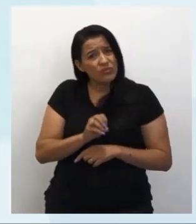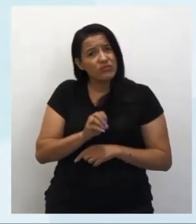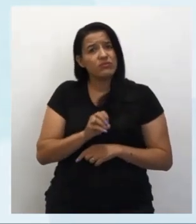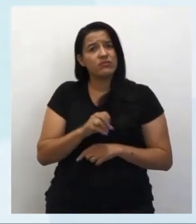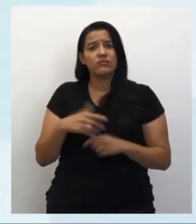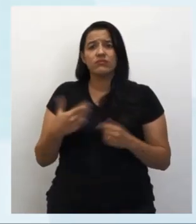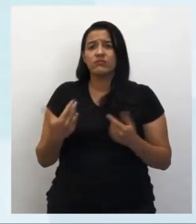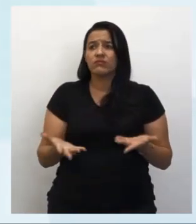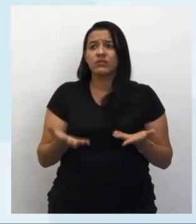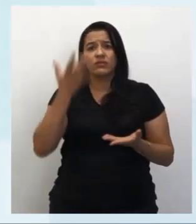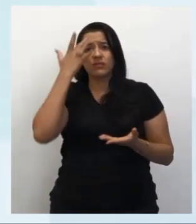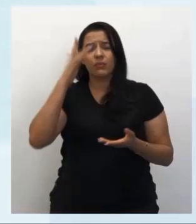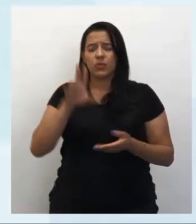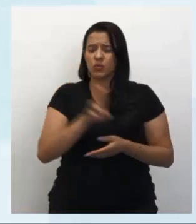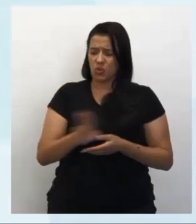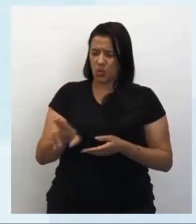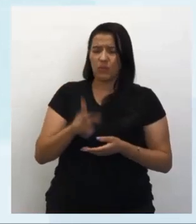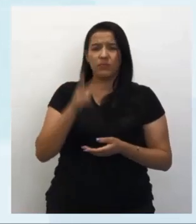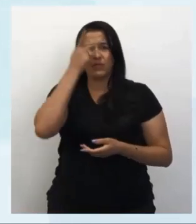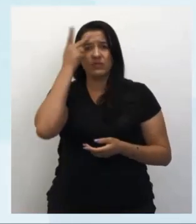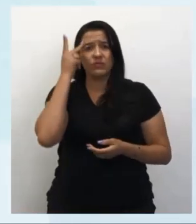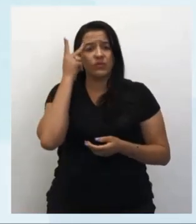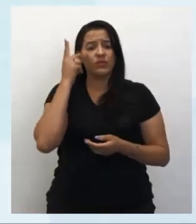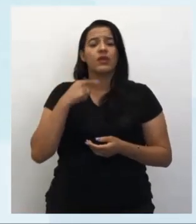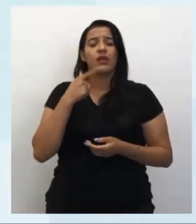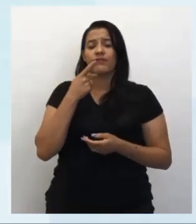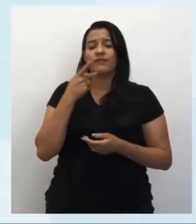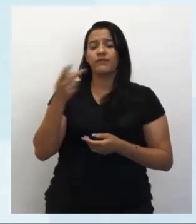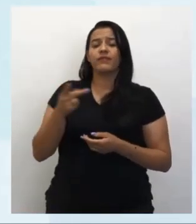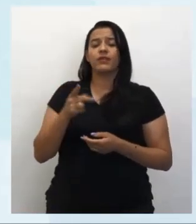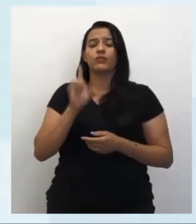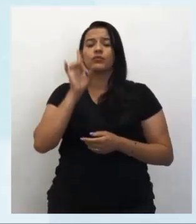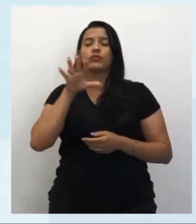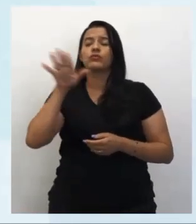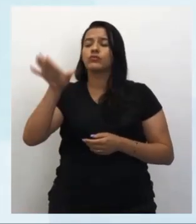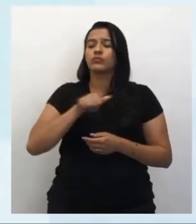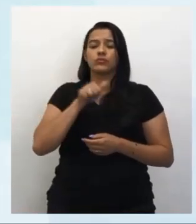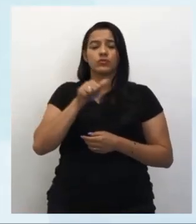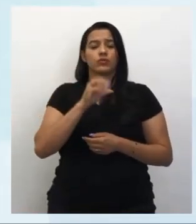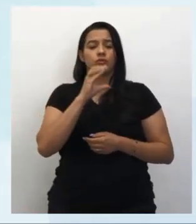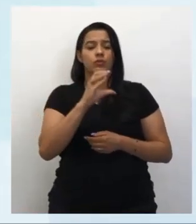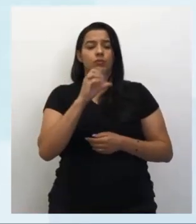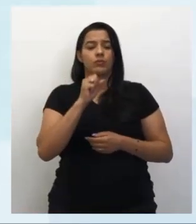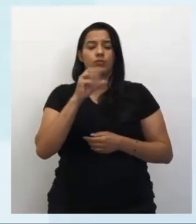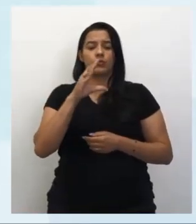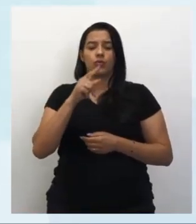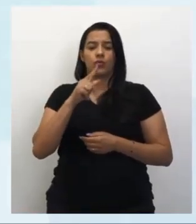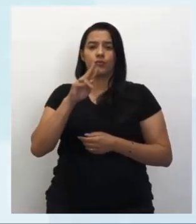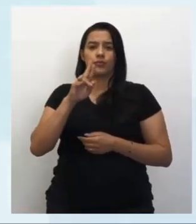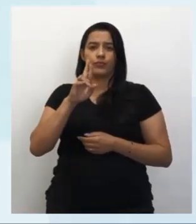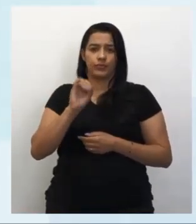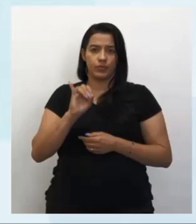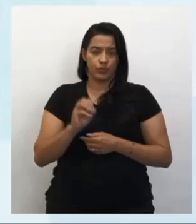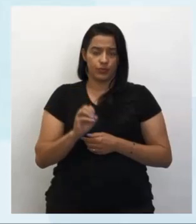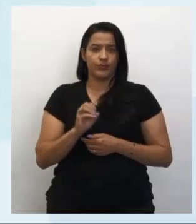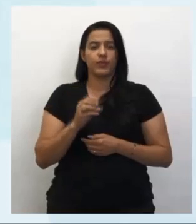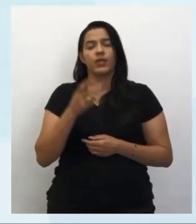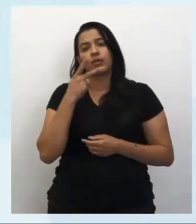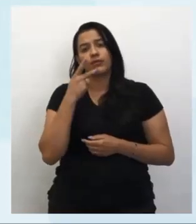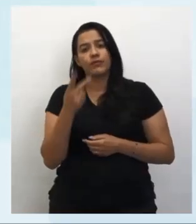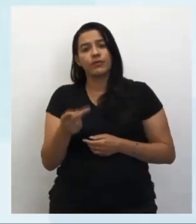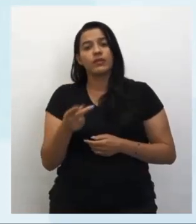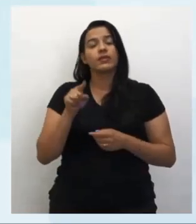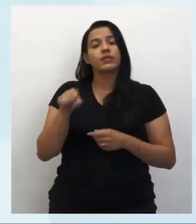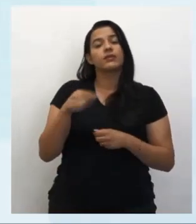Achou que não era nome de gente e propôs chamar-me tão somente Procópio. Ao que respondi que estaria pelo que fosse de